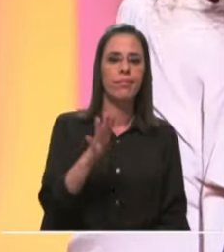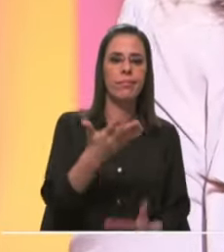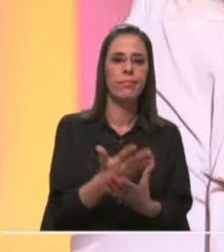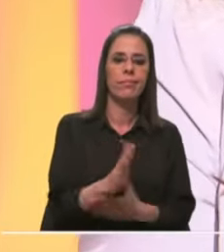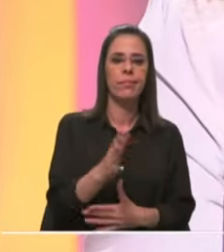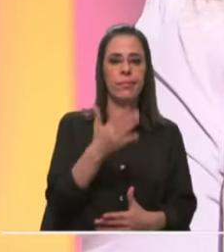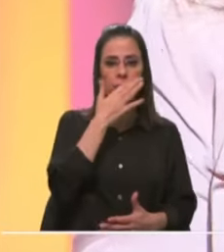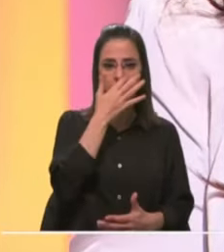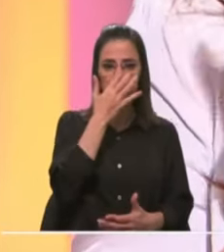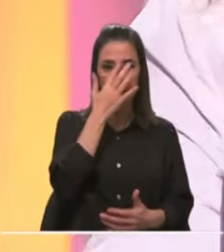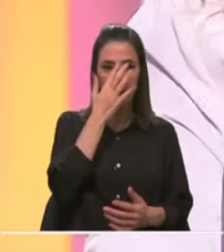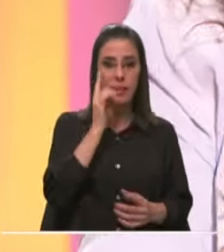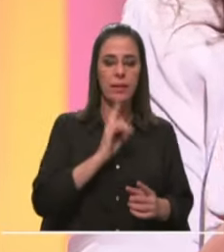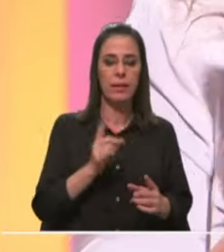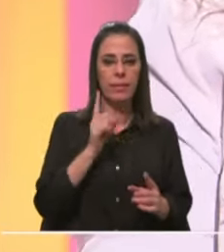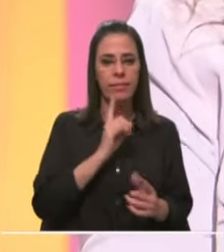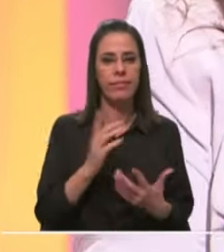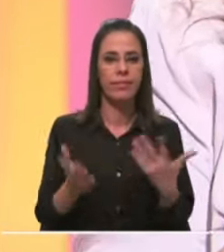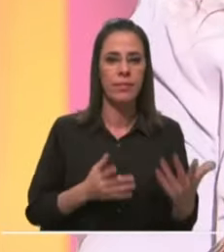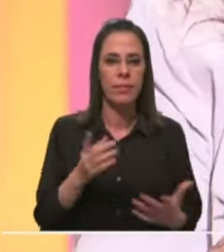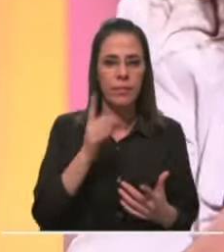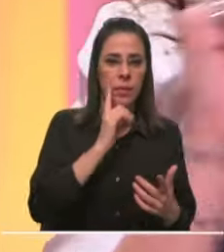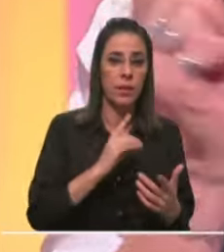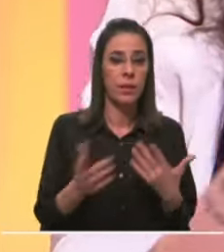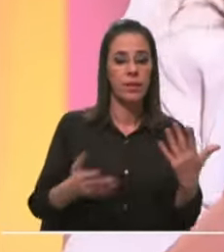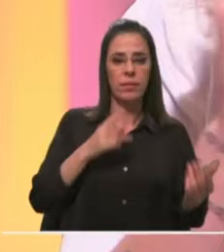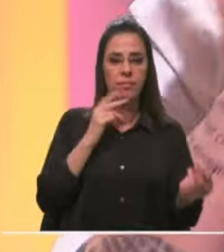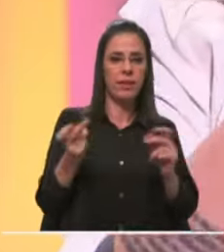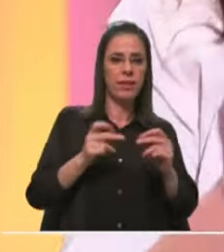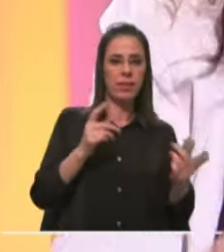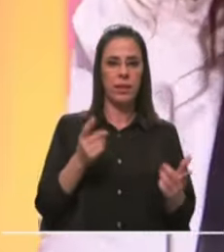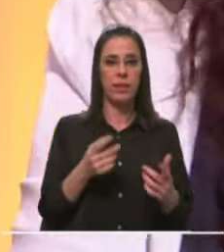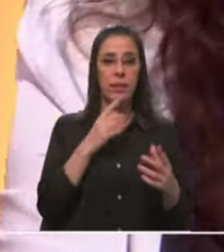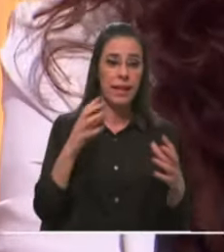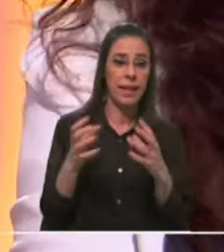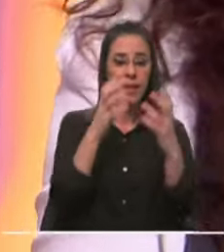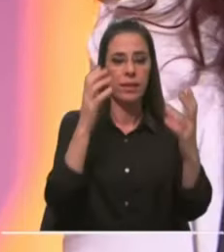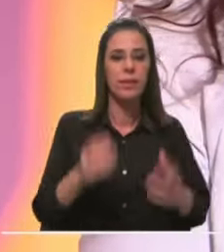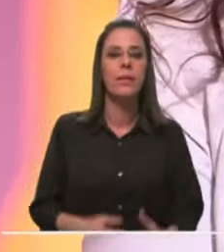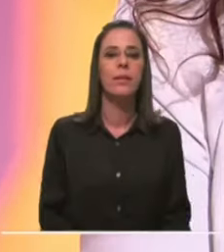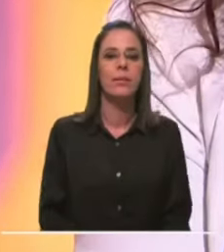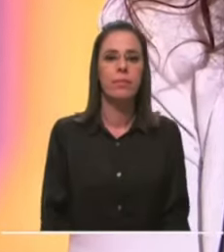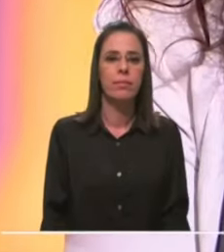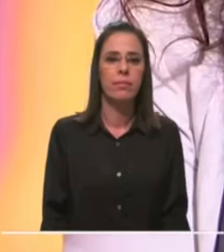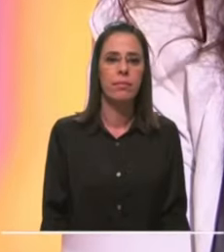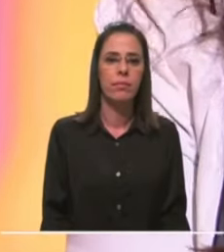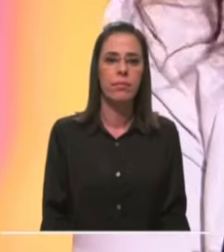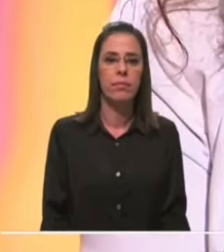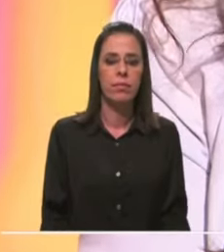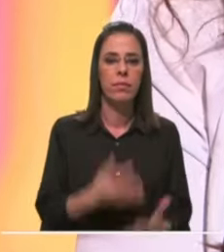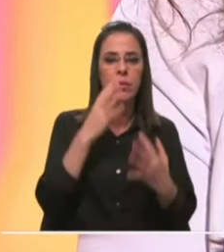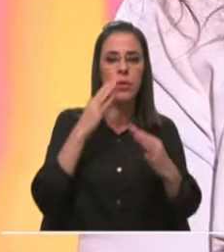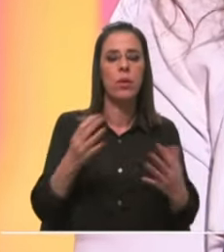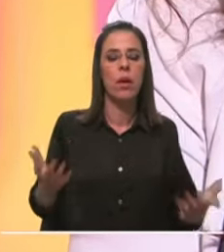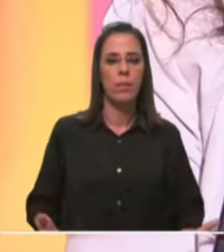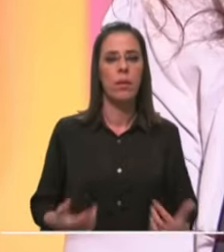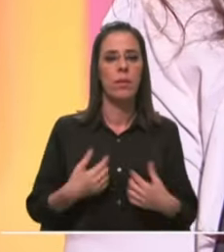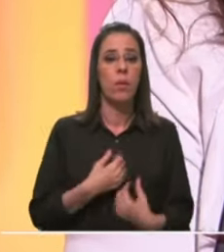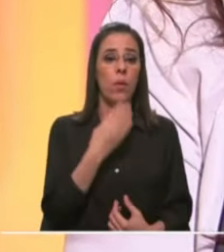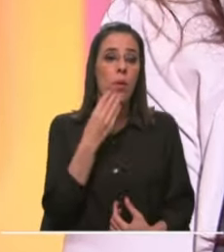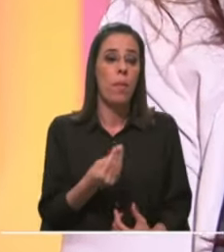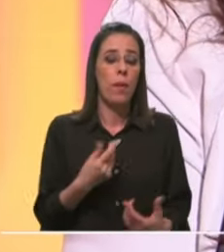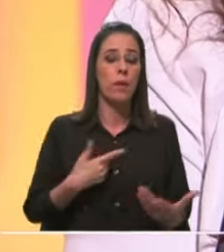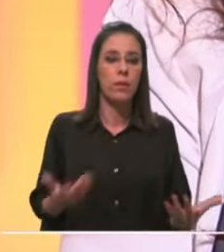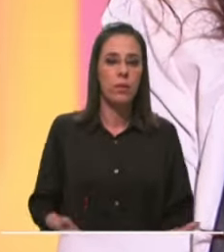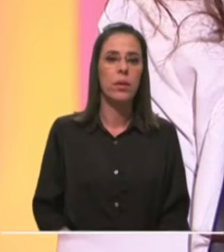menos raparigas Girl Talking Cat Fight H normal eu também era uma